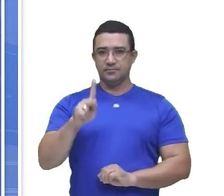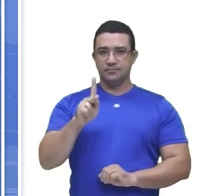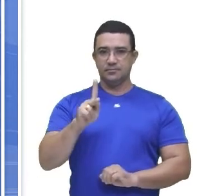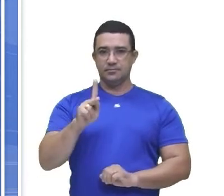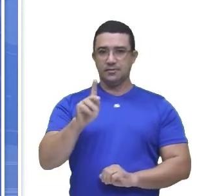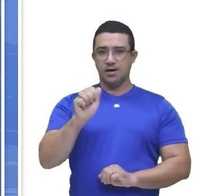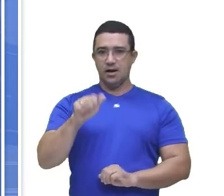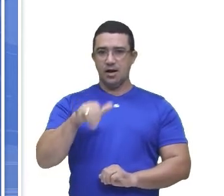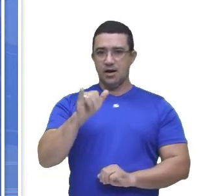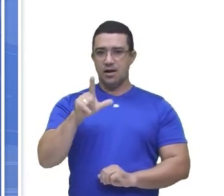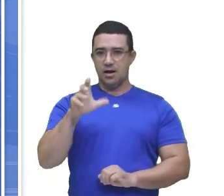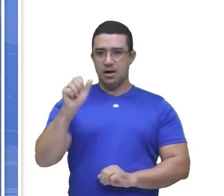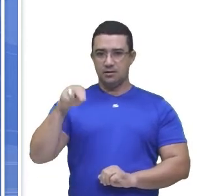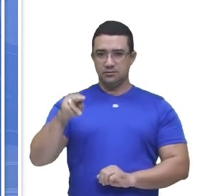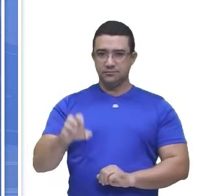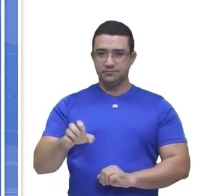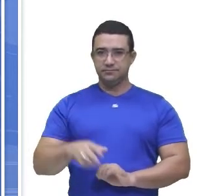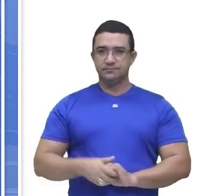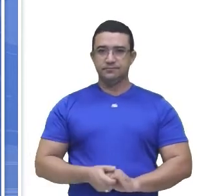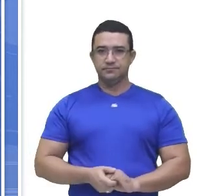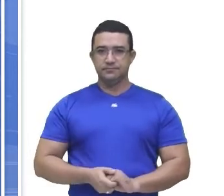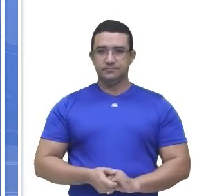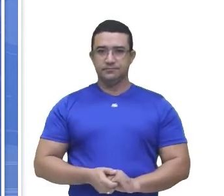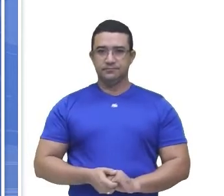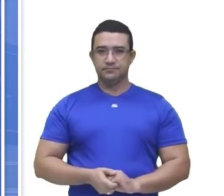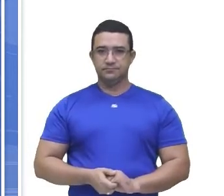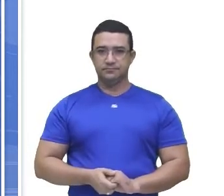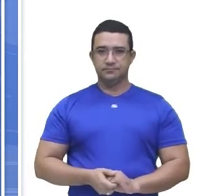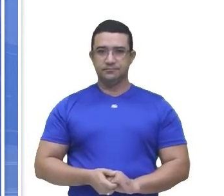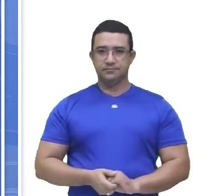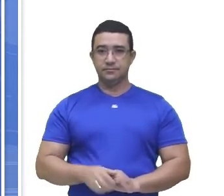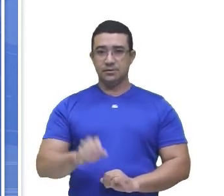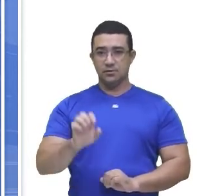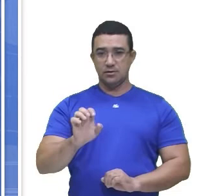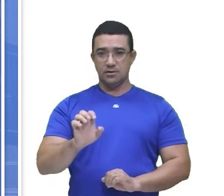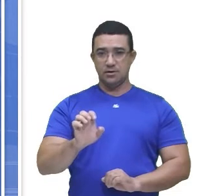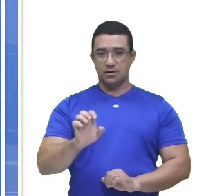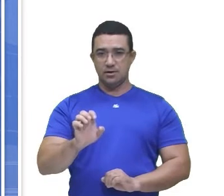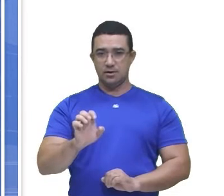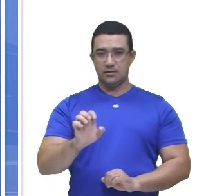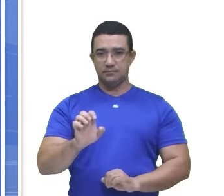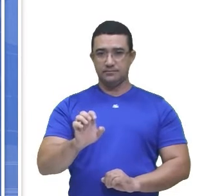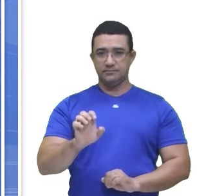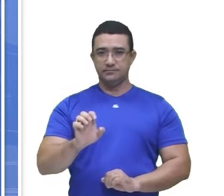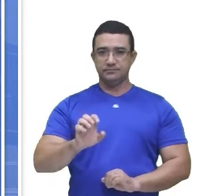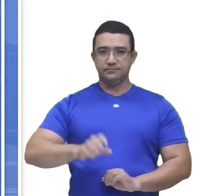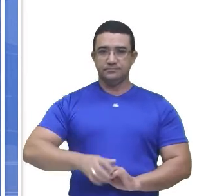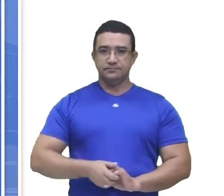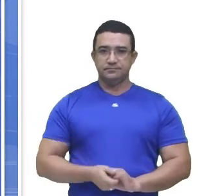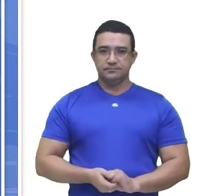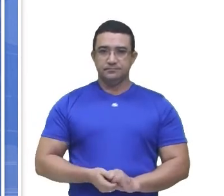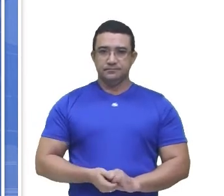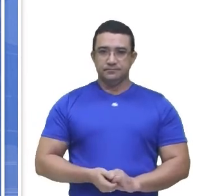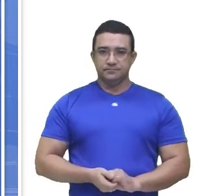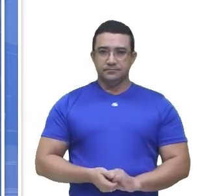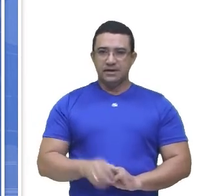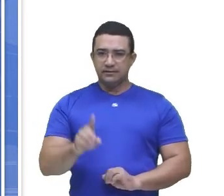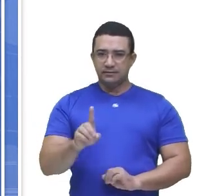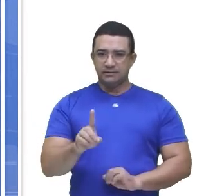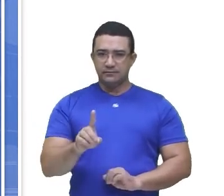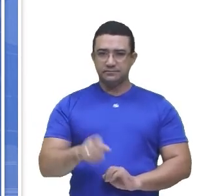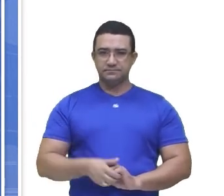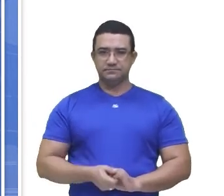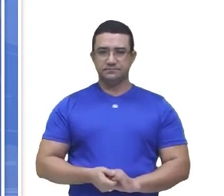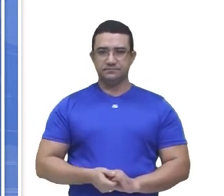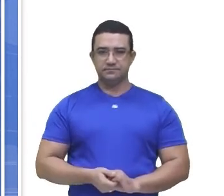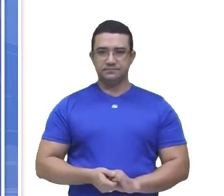Kailane da minha escola, né? Sebastiana Braga. Questão 2, letra